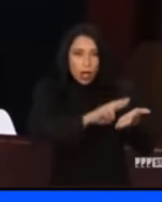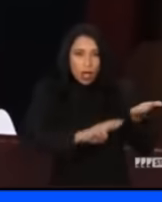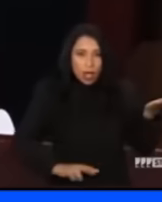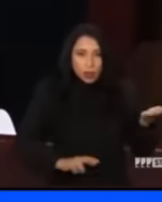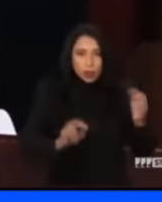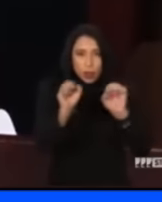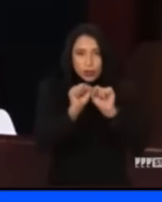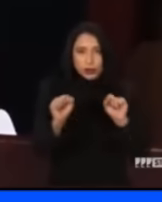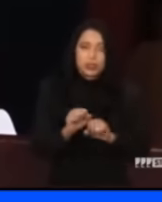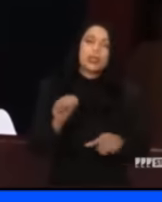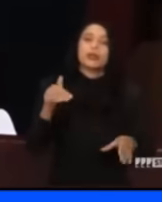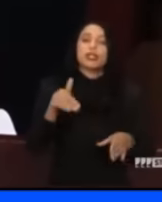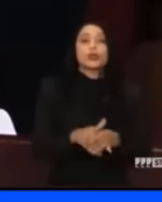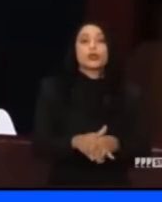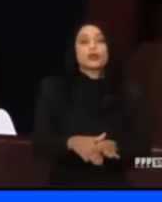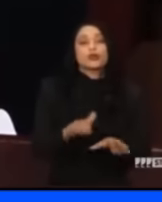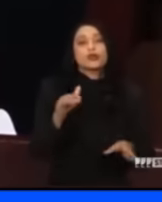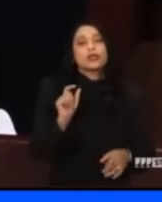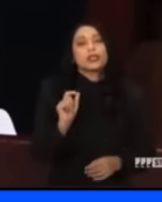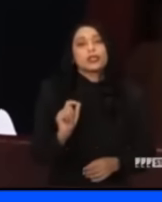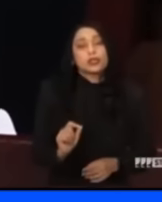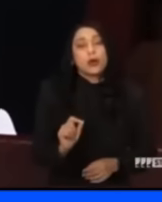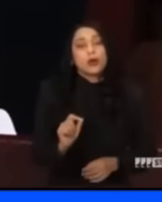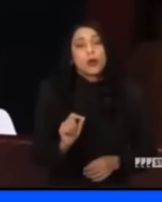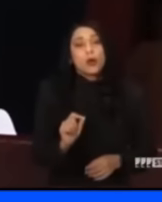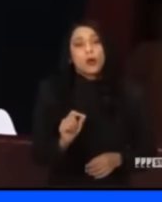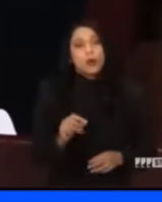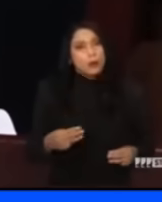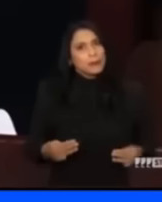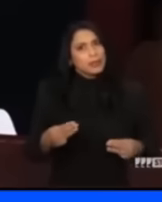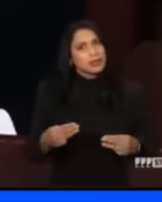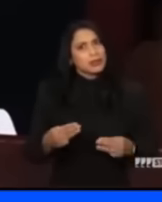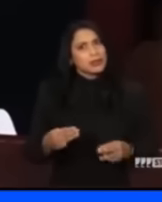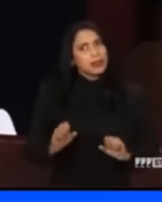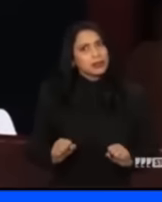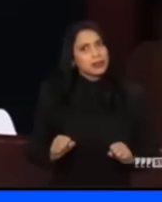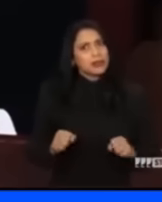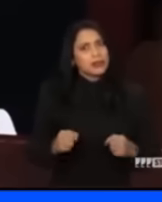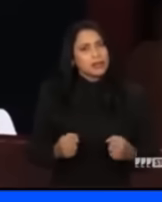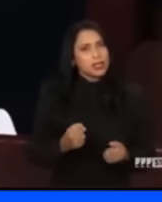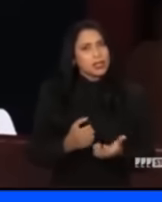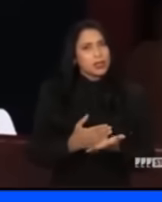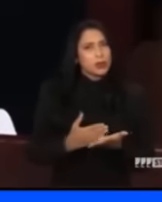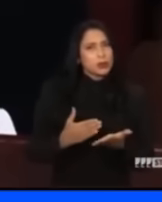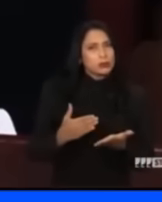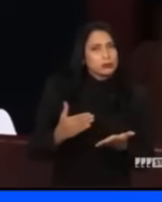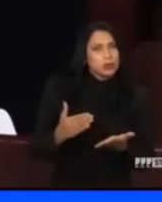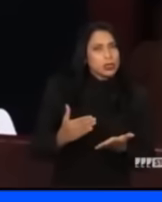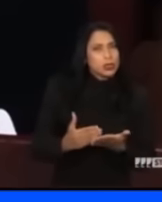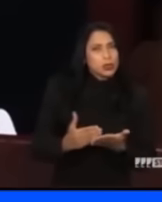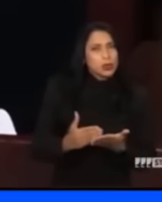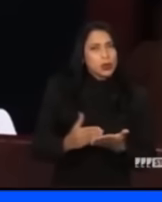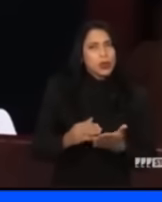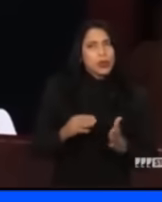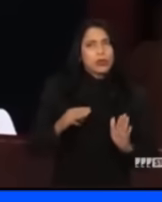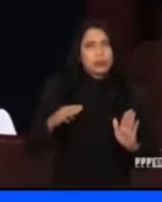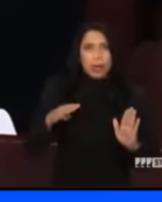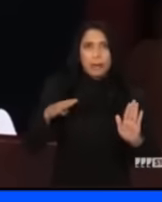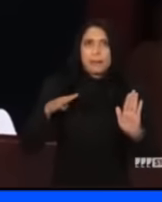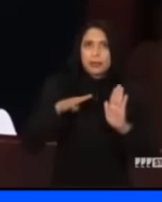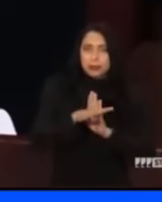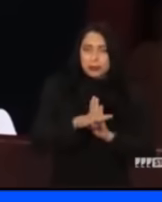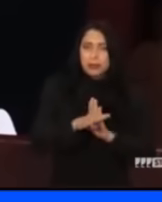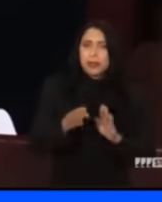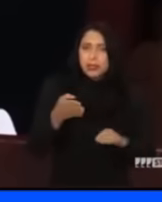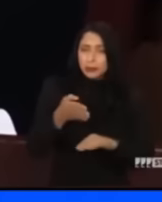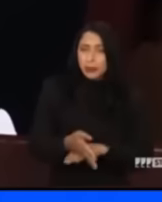de votação, o Ministério da Defesa passou, além das Forças Armadas participarem,